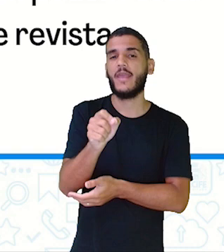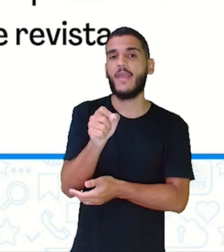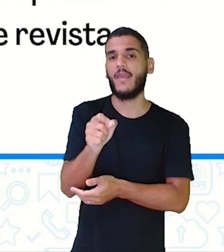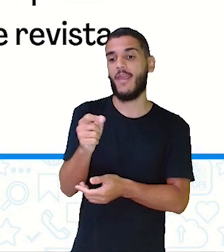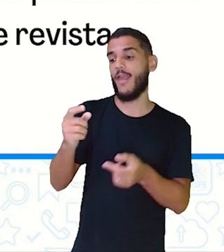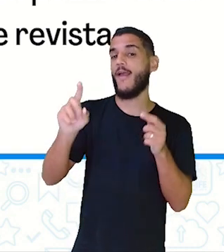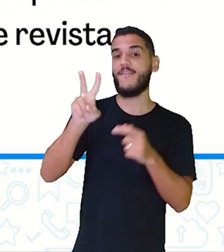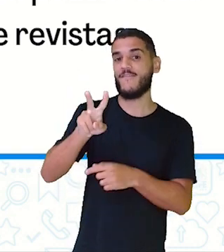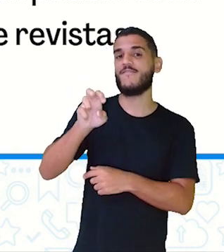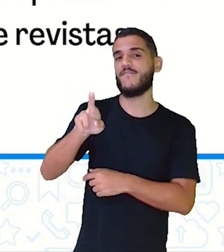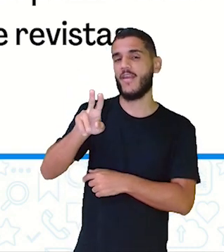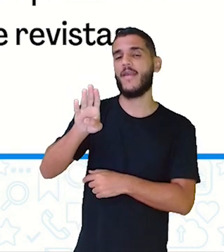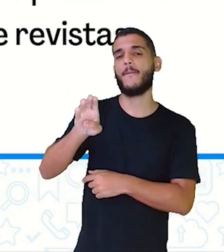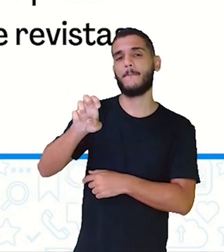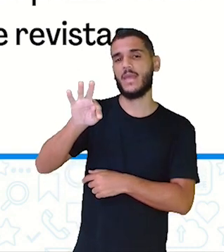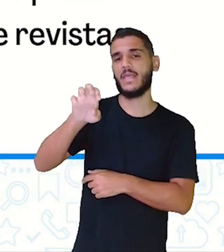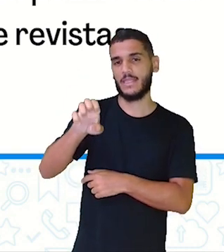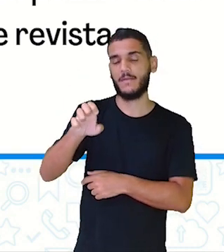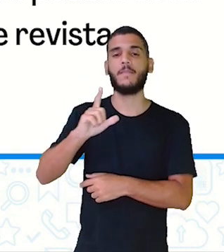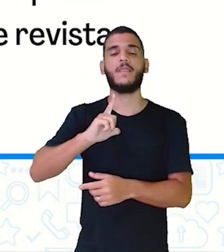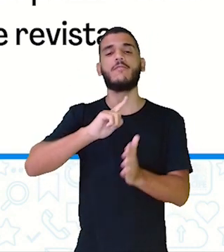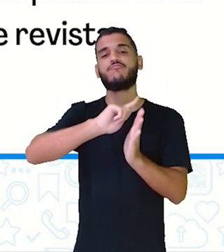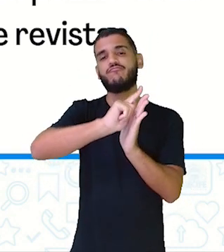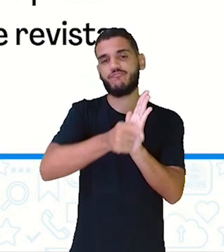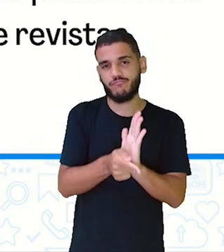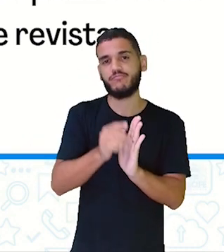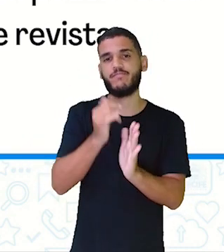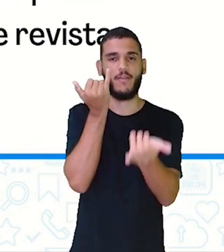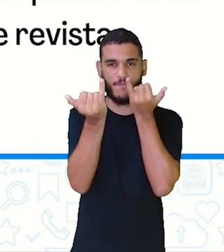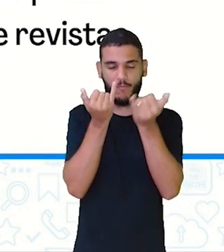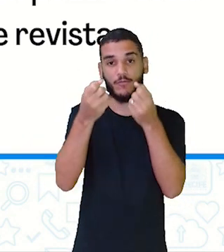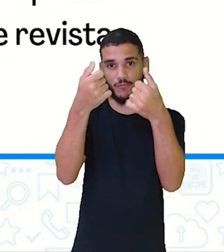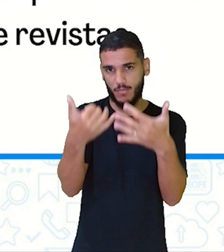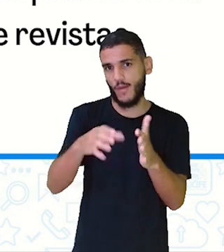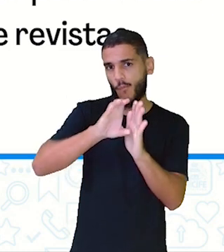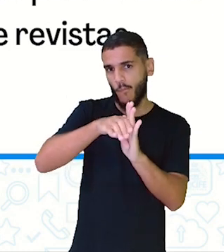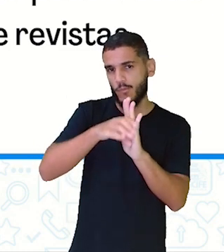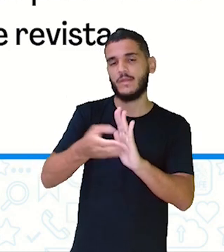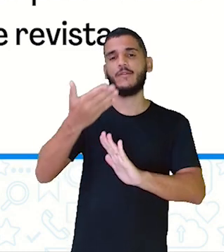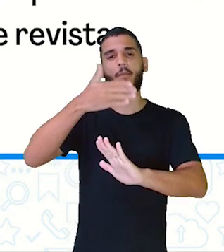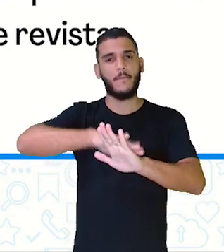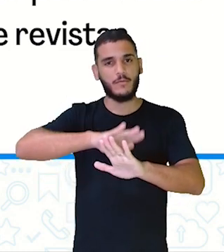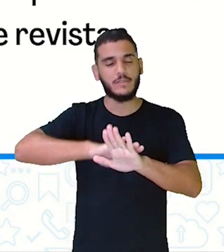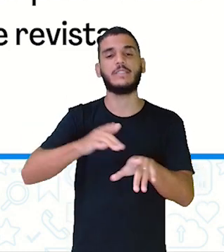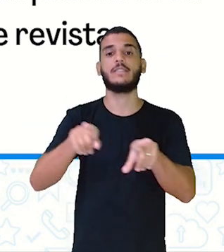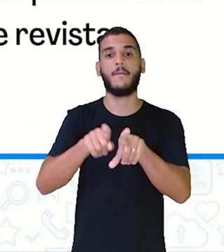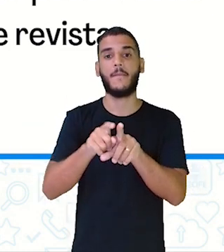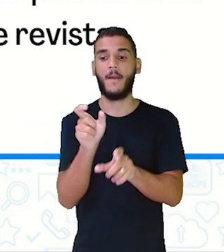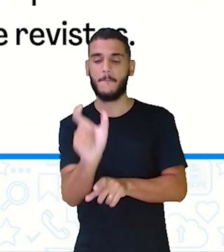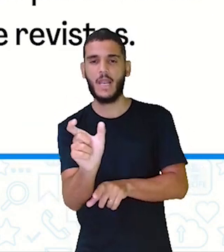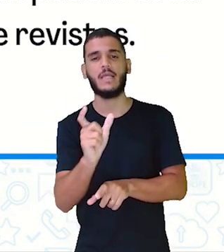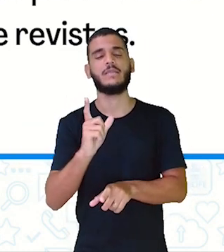gênero informativo e seu objetivo é explicar um conceito, uma palavra, atribuindo-lhe um conjunto